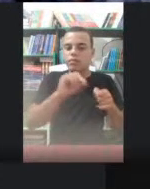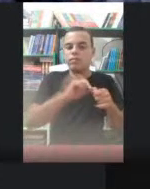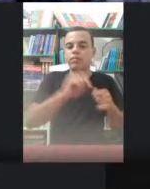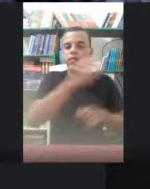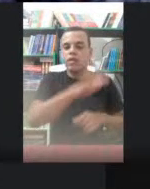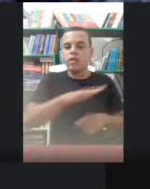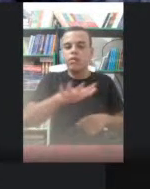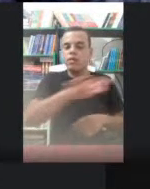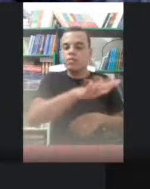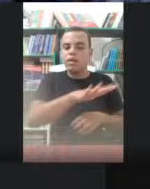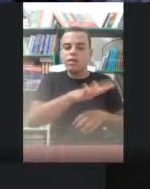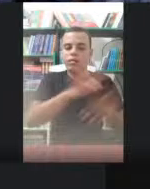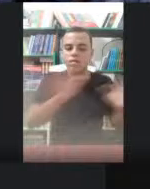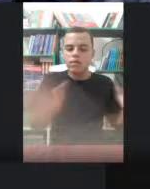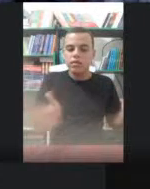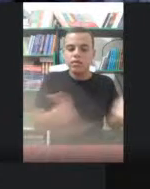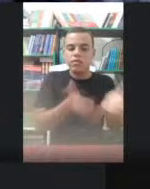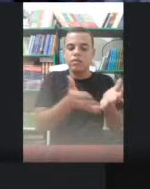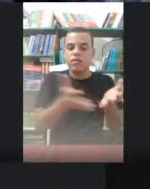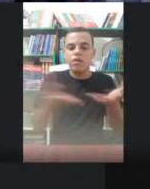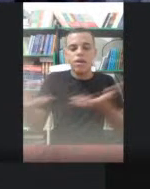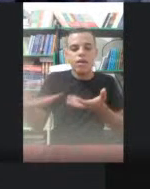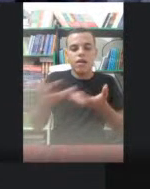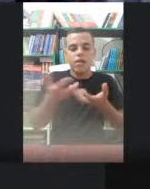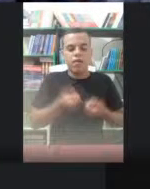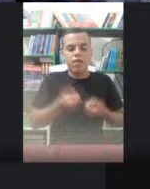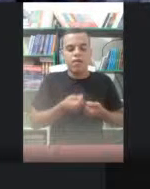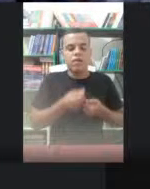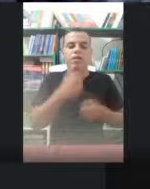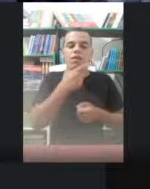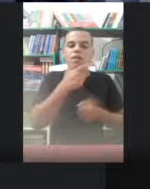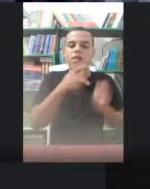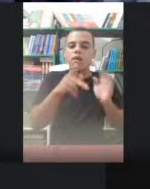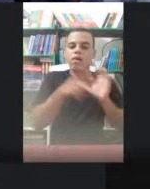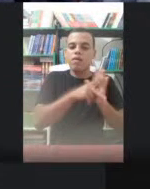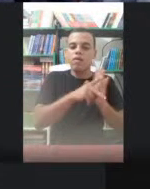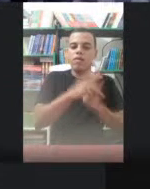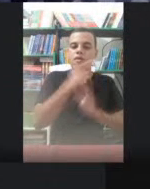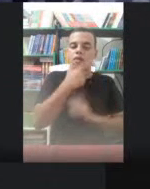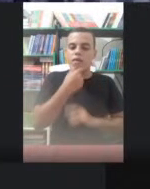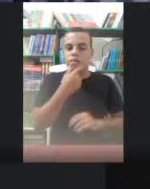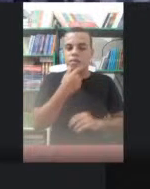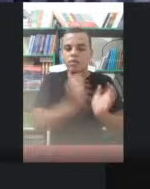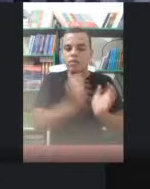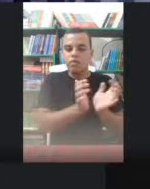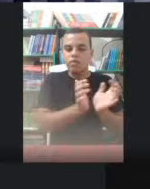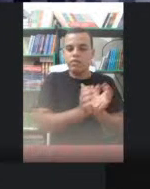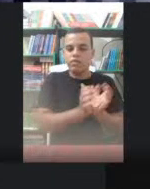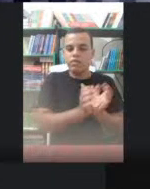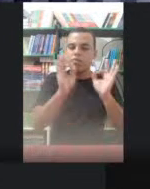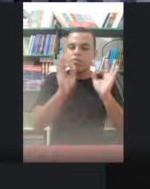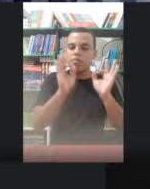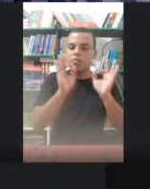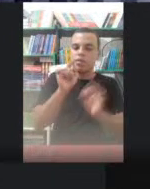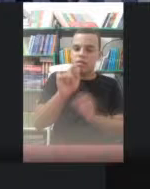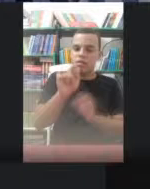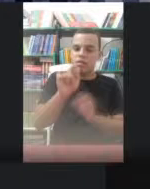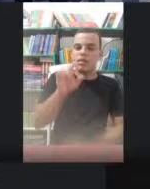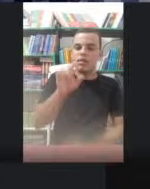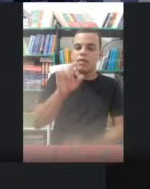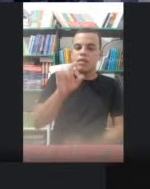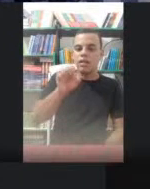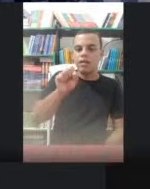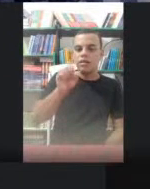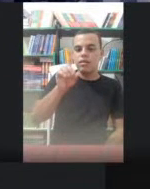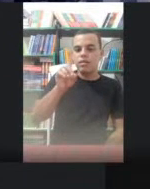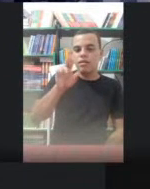que acolhe a masculinidade, né? Acho que só deixar esse parênteses, vamos lá. Perfeito, é isso mesmo, né? E aí, entendendo